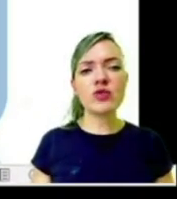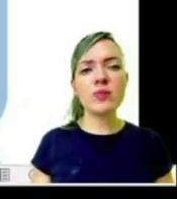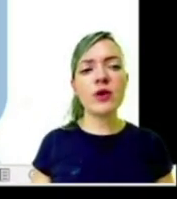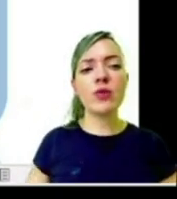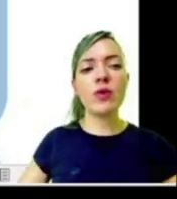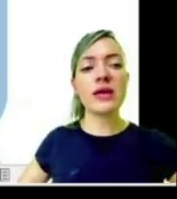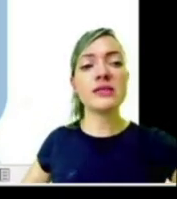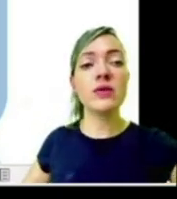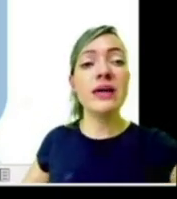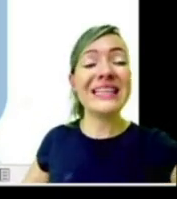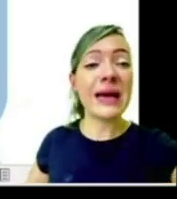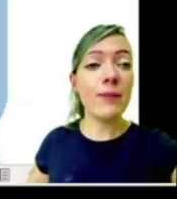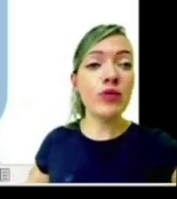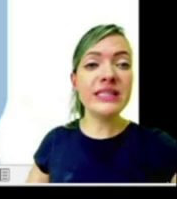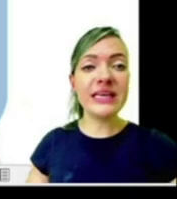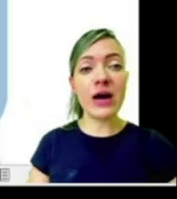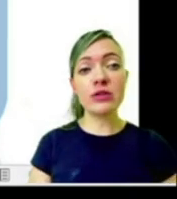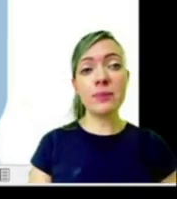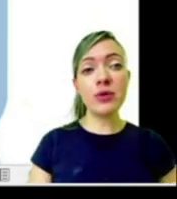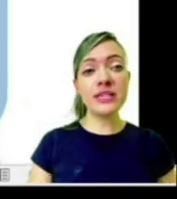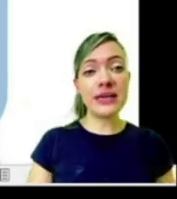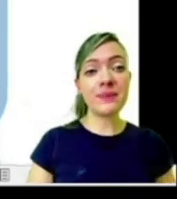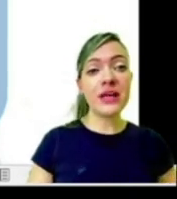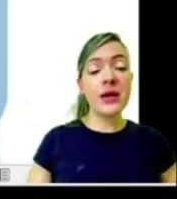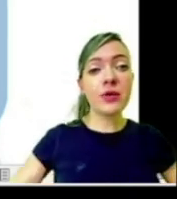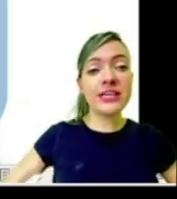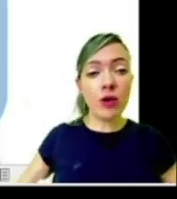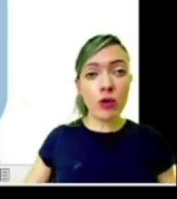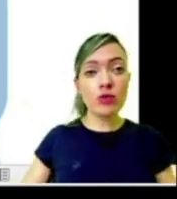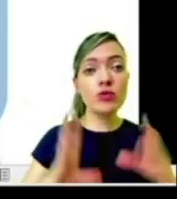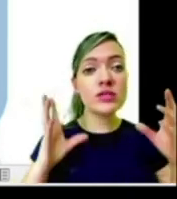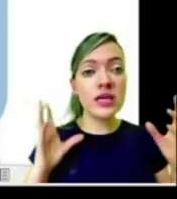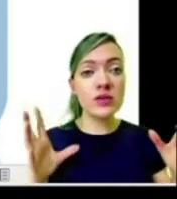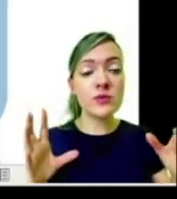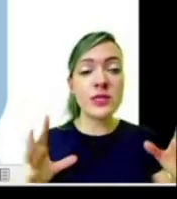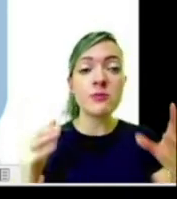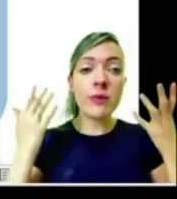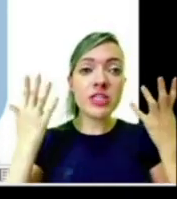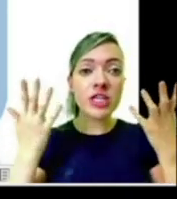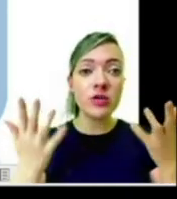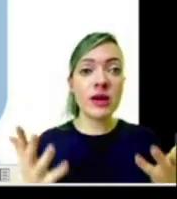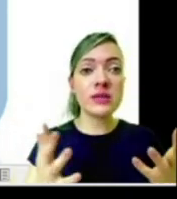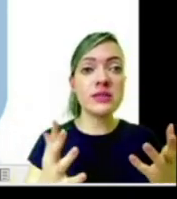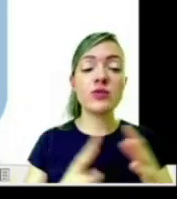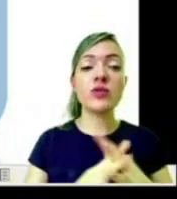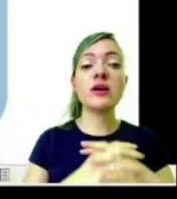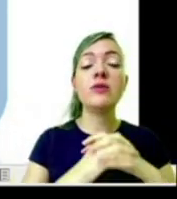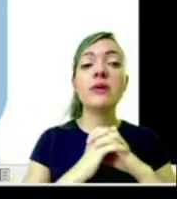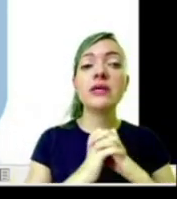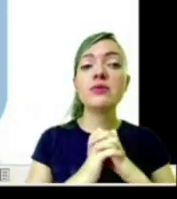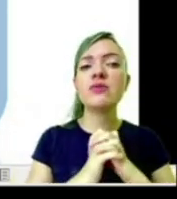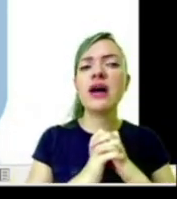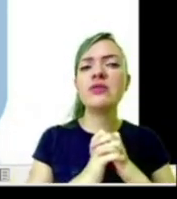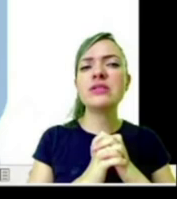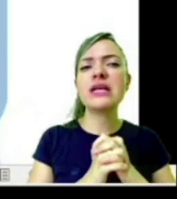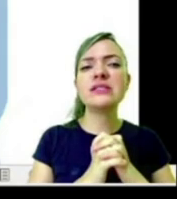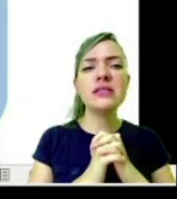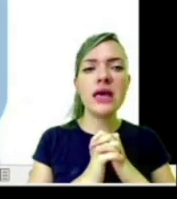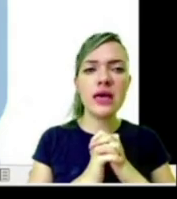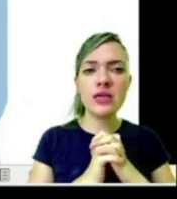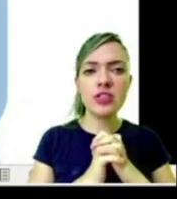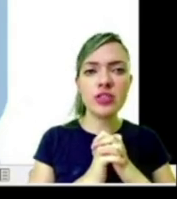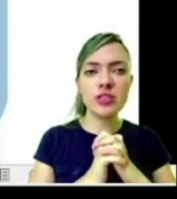esse assunto bioacumulação está muito em alta, por quê? Porque ao longo dos anos, principalmente aqui no Brasil, nós acompanhamos